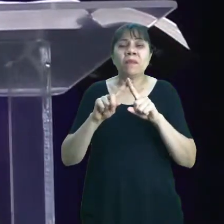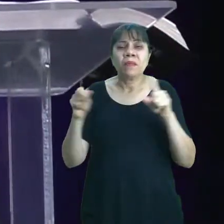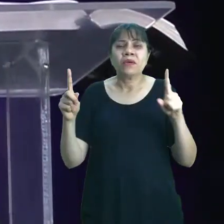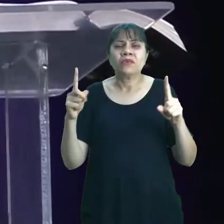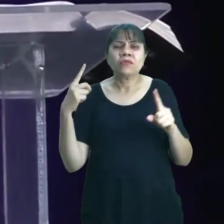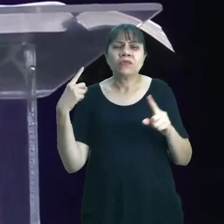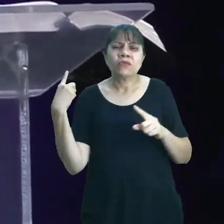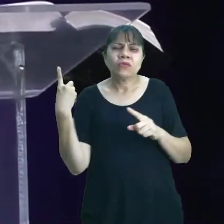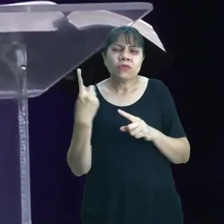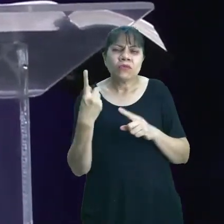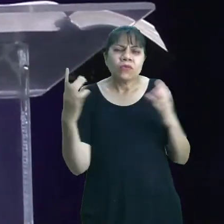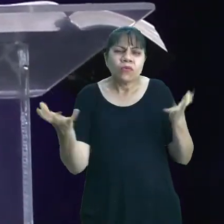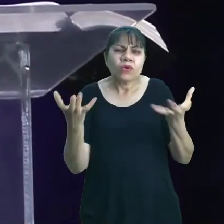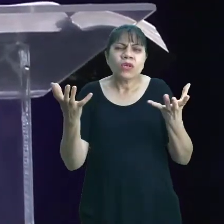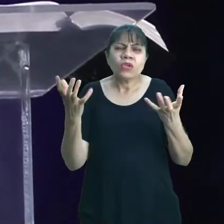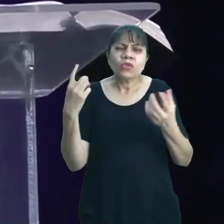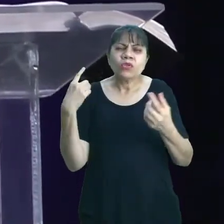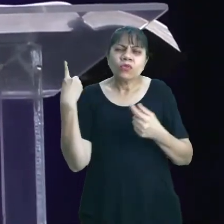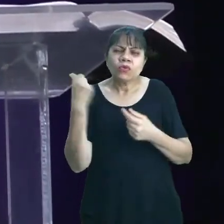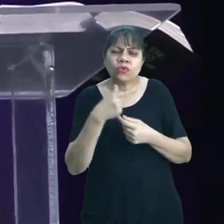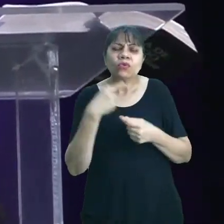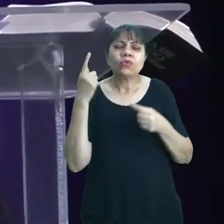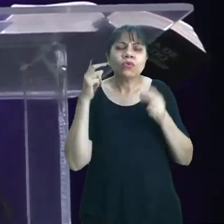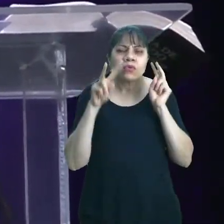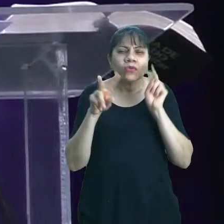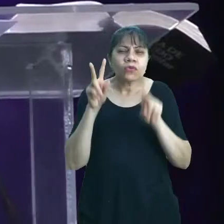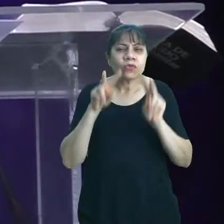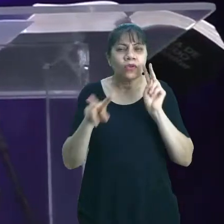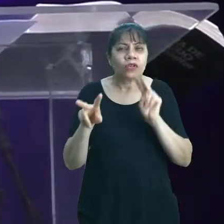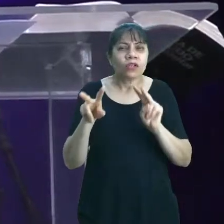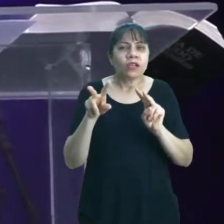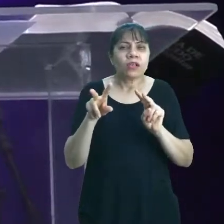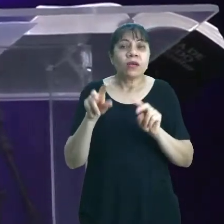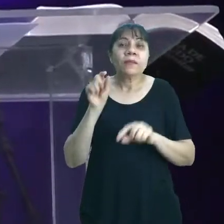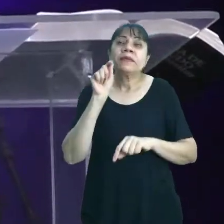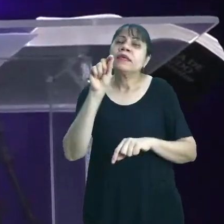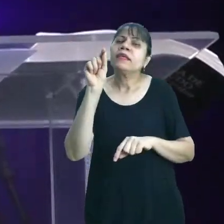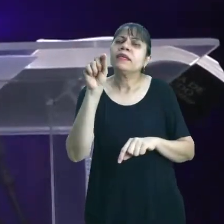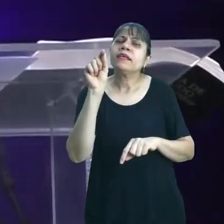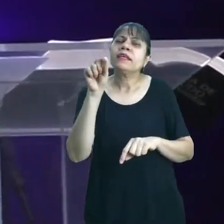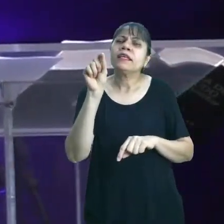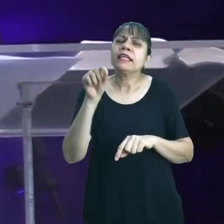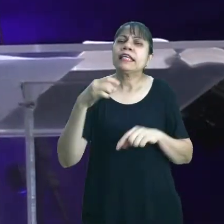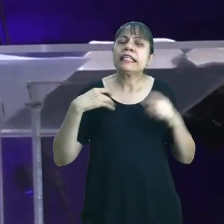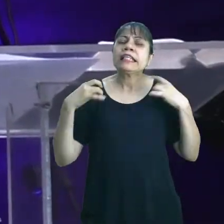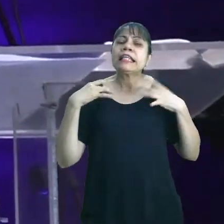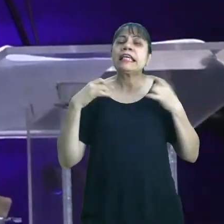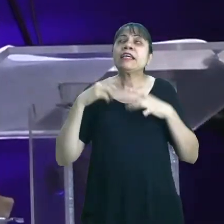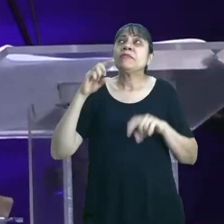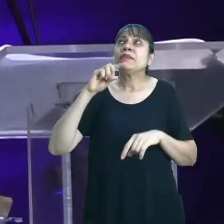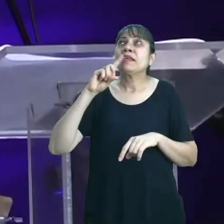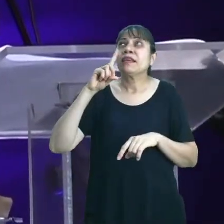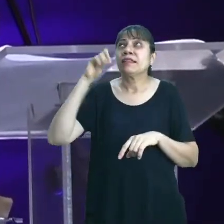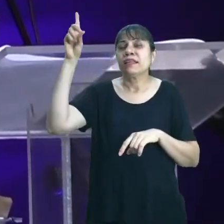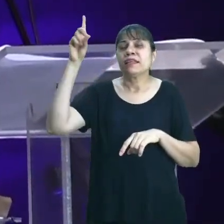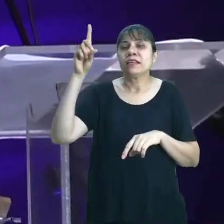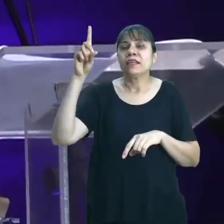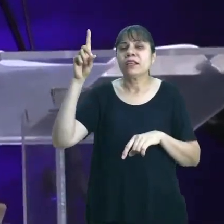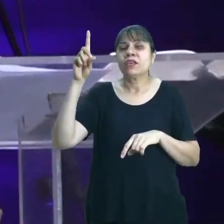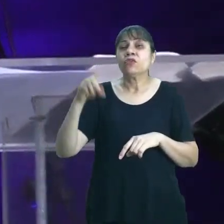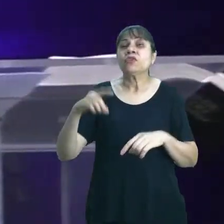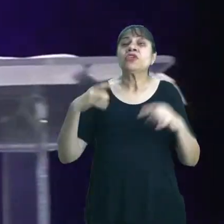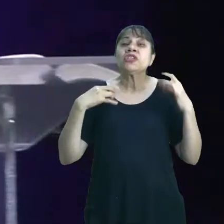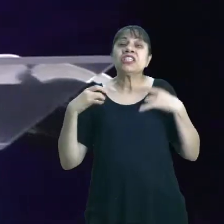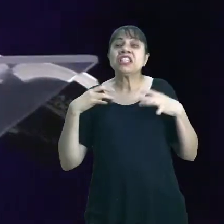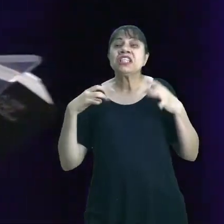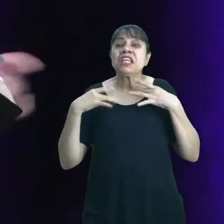o temor, quem teme a Deus, teme por ter medo das consequências da